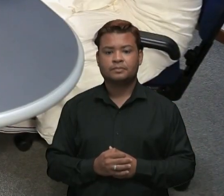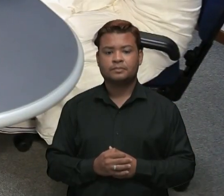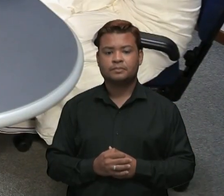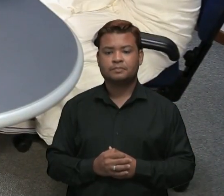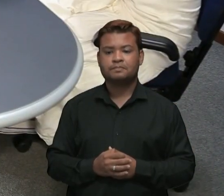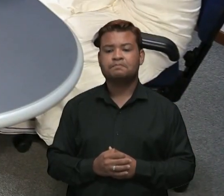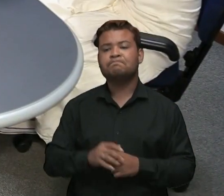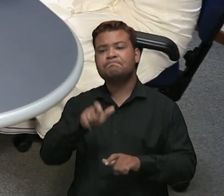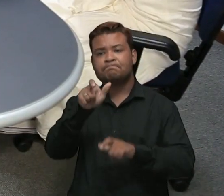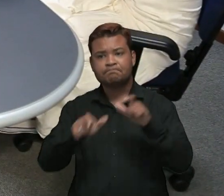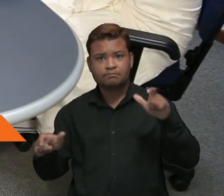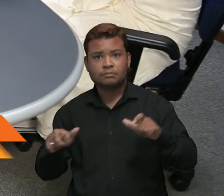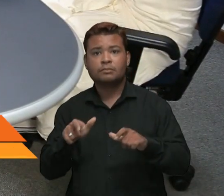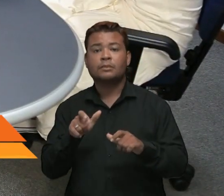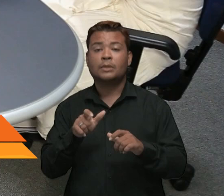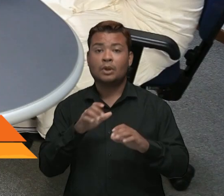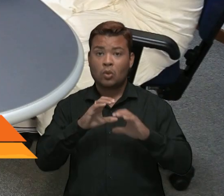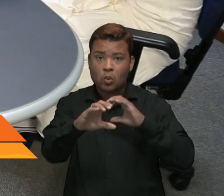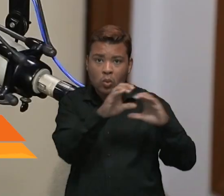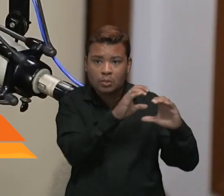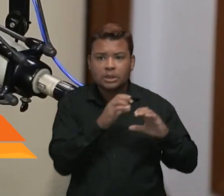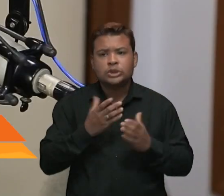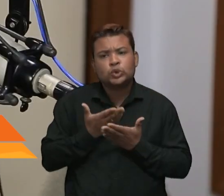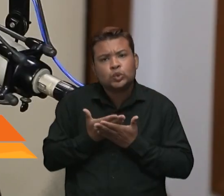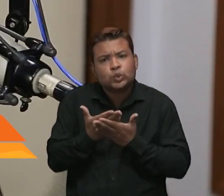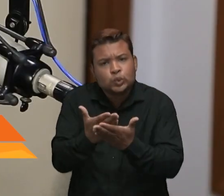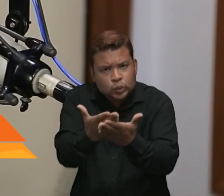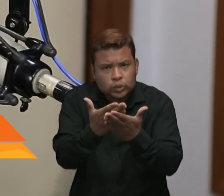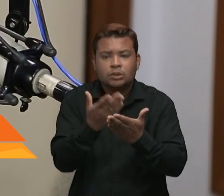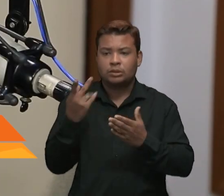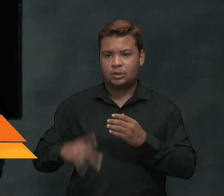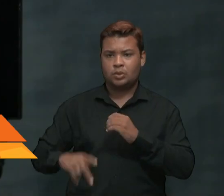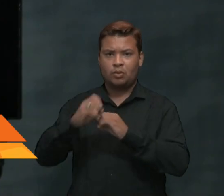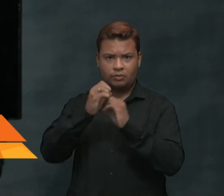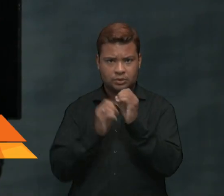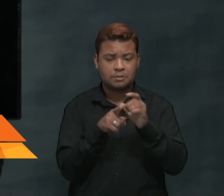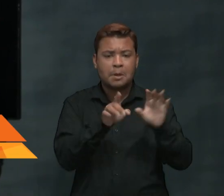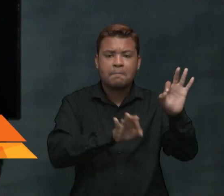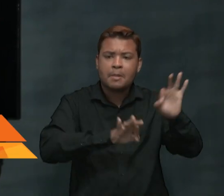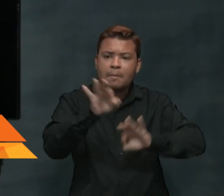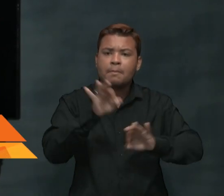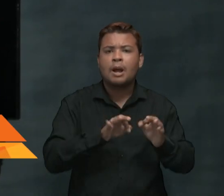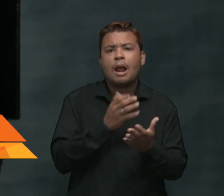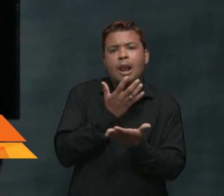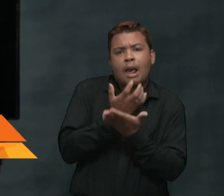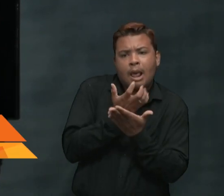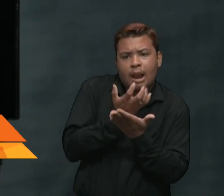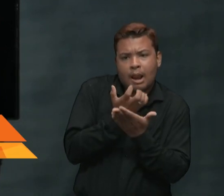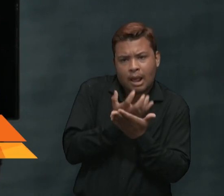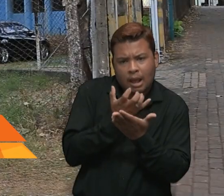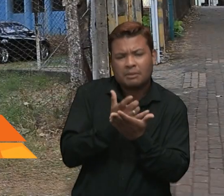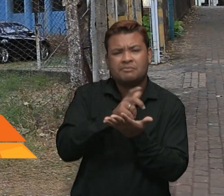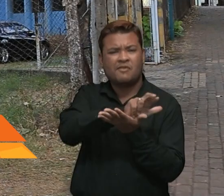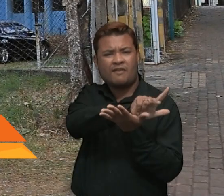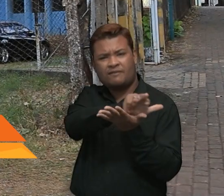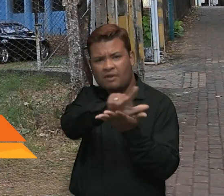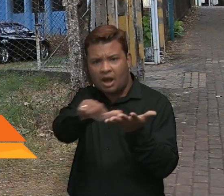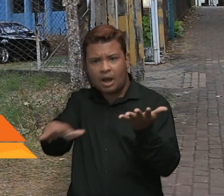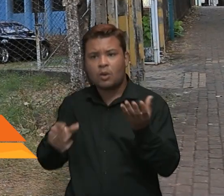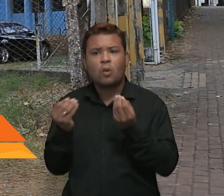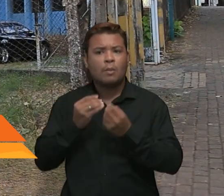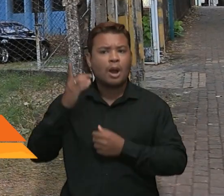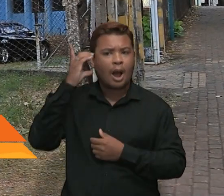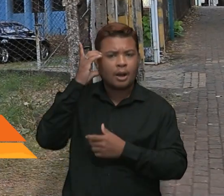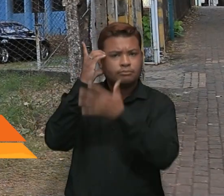Os comunicadores em formação da UFG produzem e colocam no ar programas jornalísticos diversos pelas ondas da